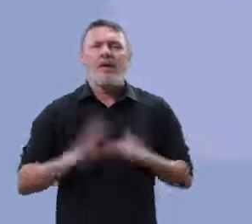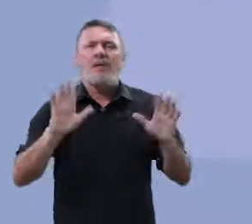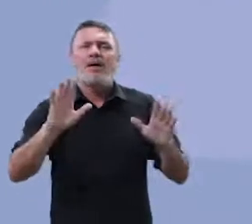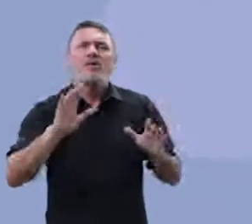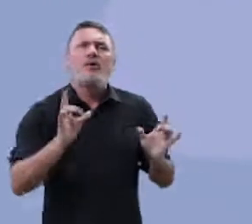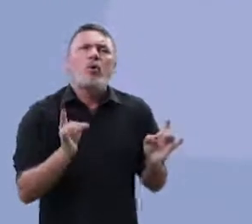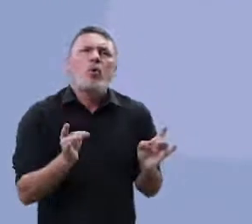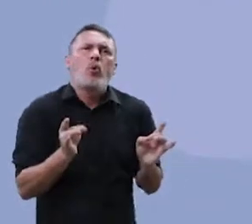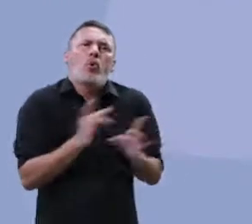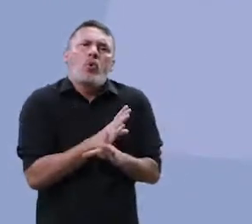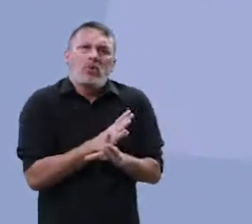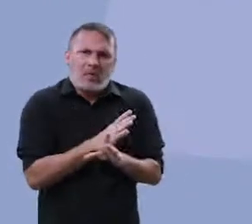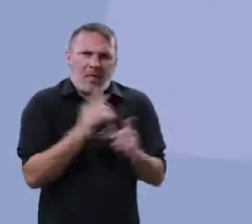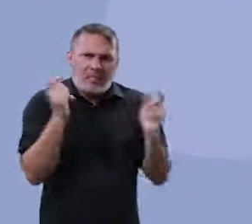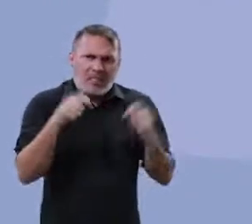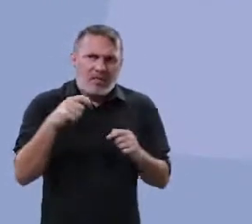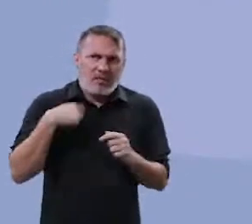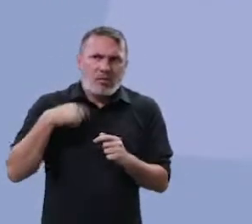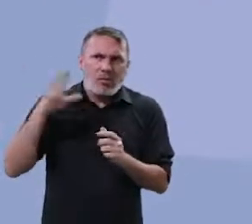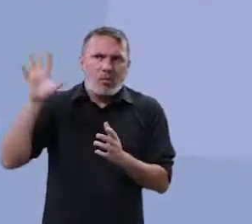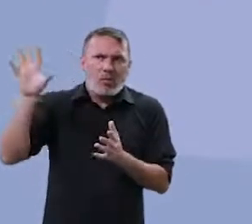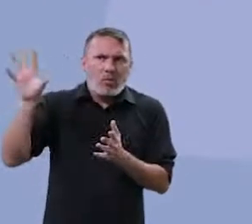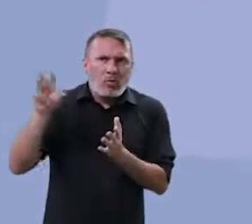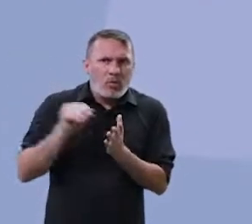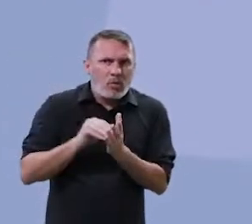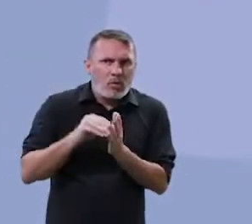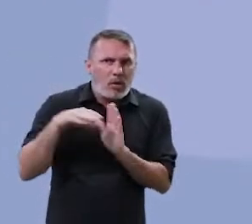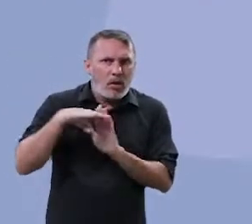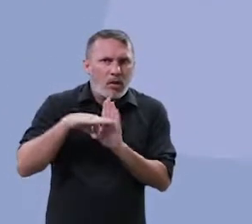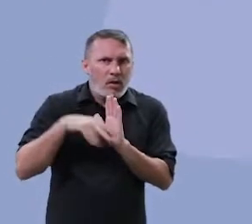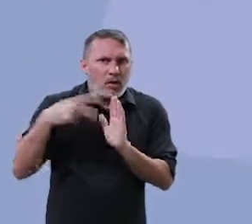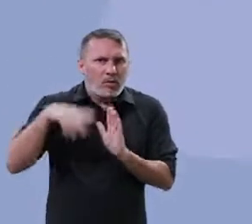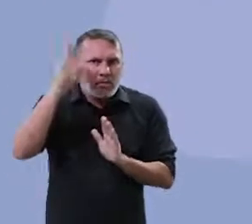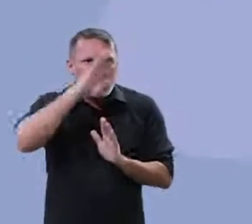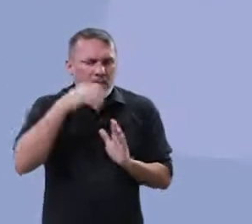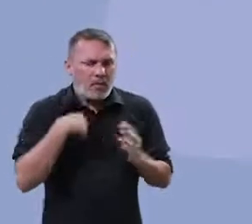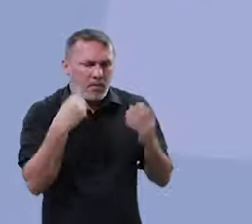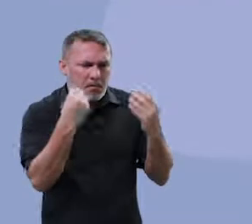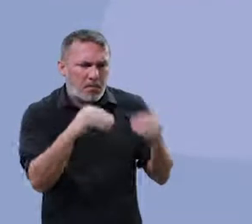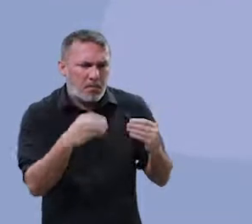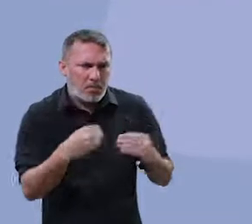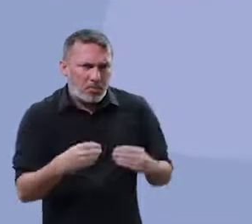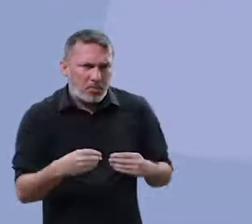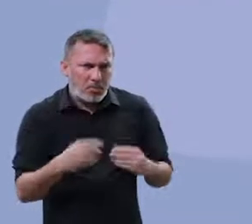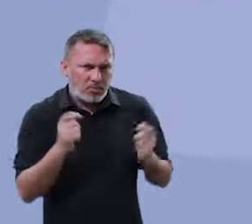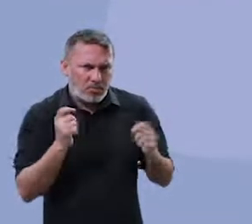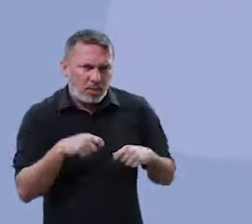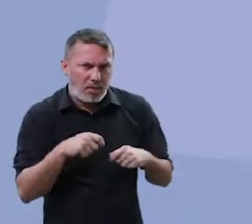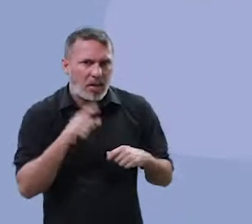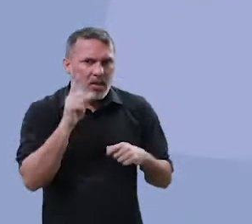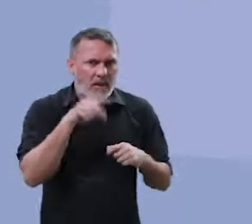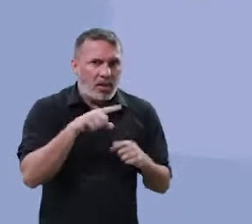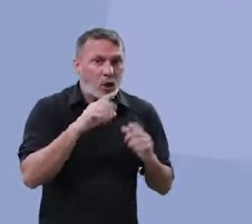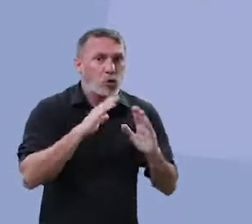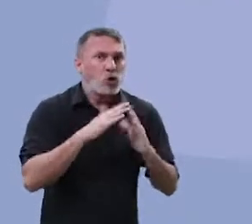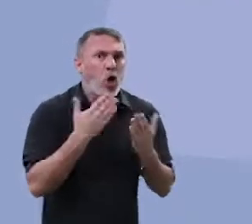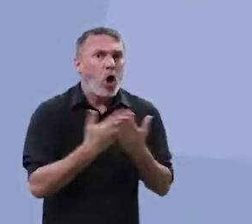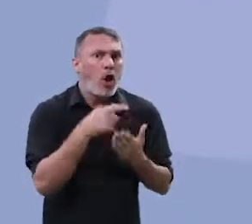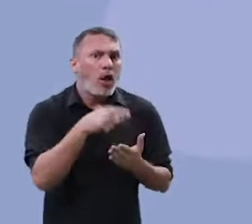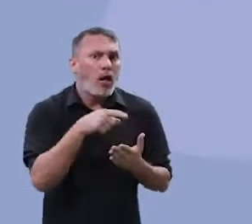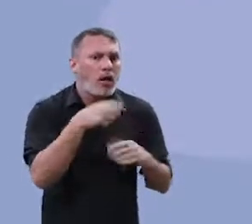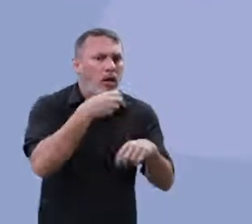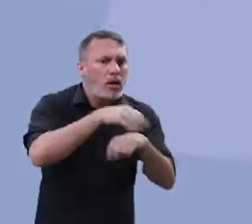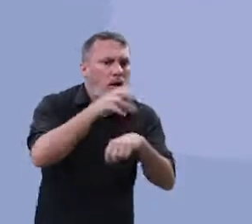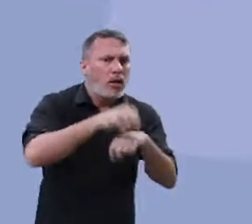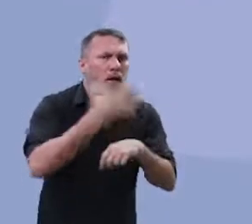poderia falar então na minha conclusão que eu posso pegar esse Código do Trânsito Brasileiro, né, e jogar lá nas escolas para que